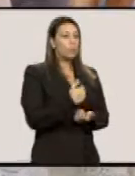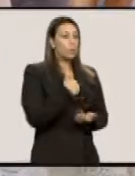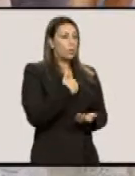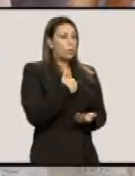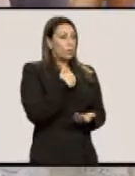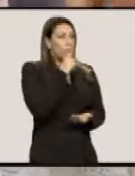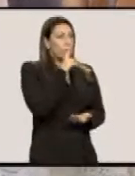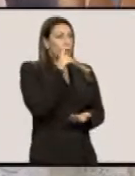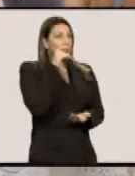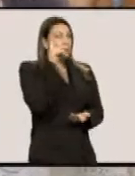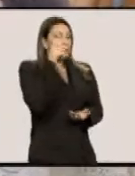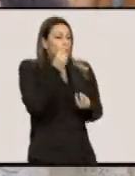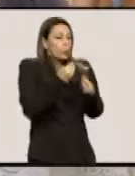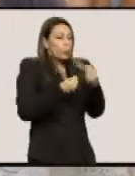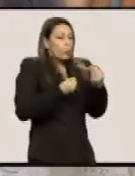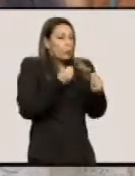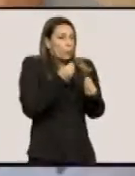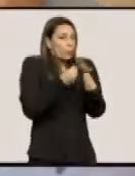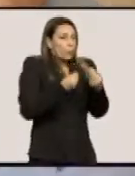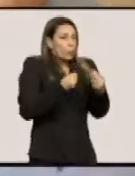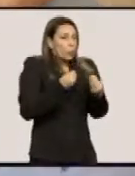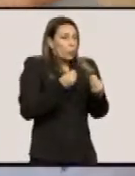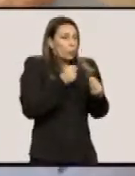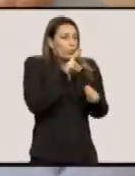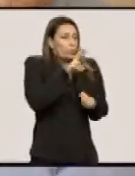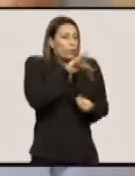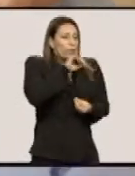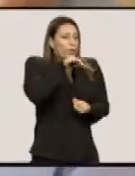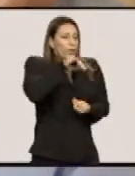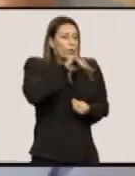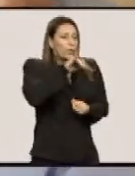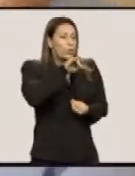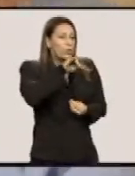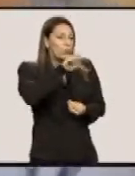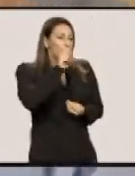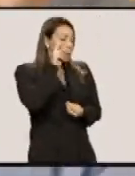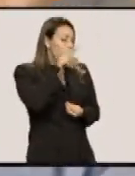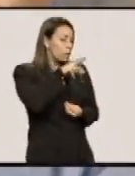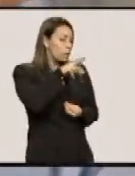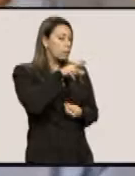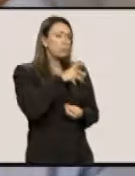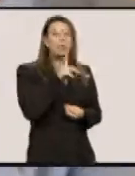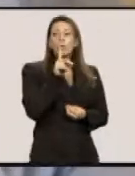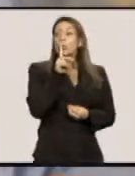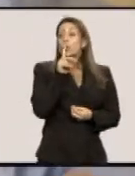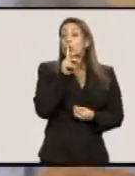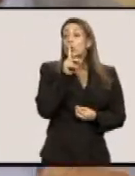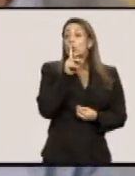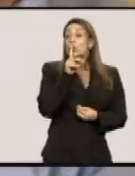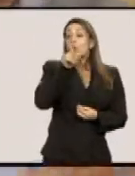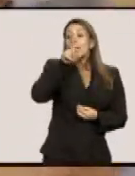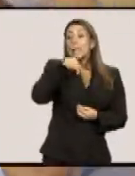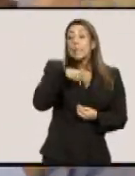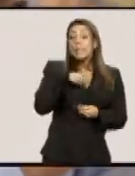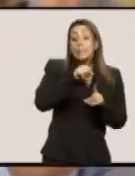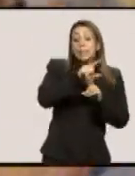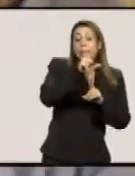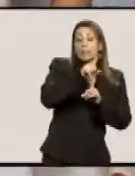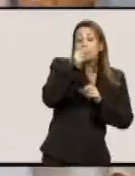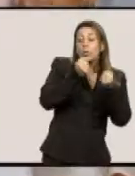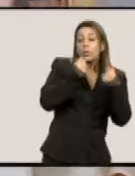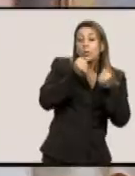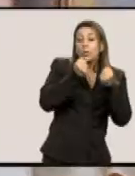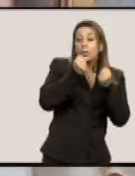Valha e Deus, seu Vinícius! Olha aqui! É a parcela do carro.